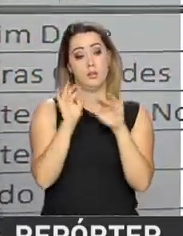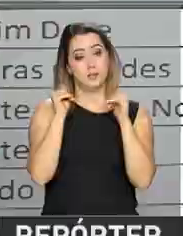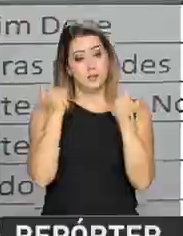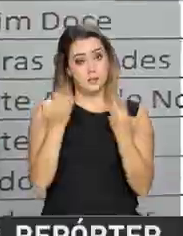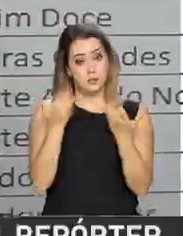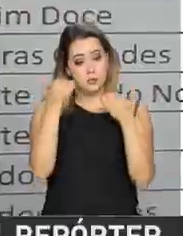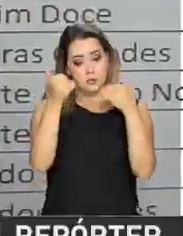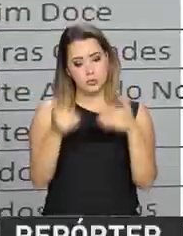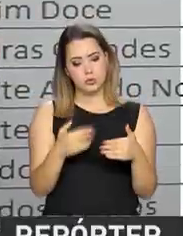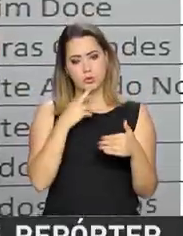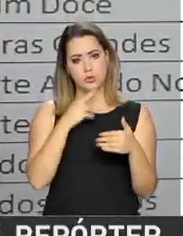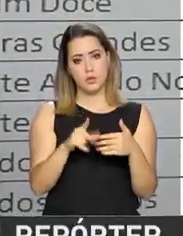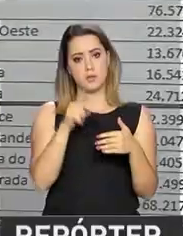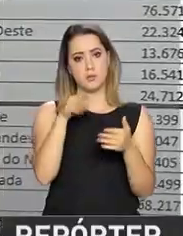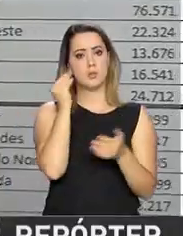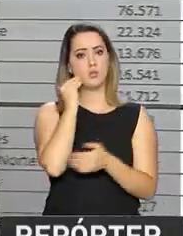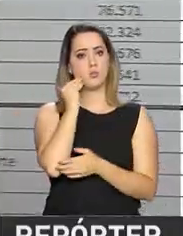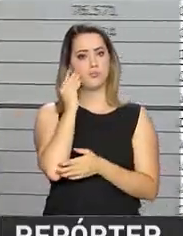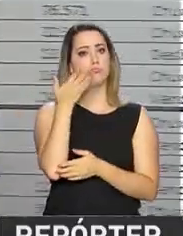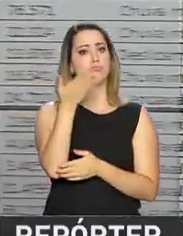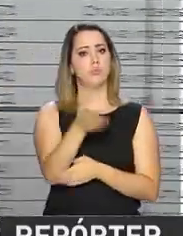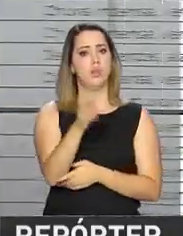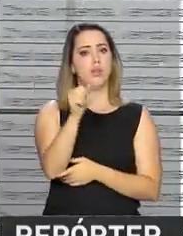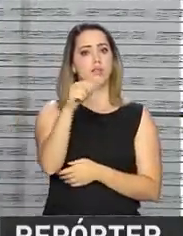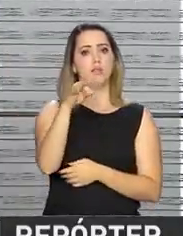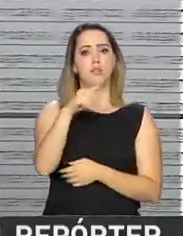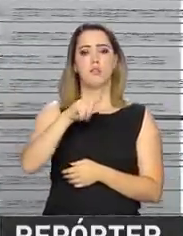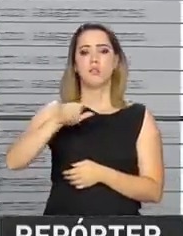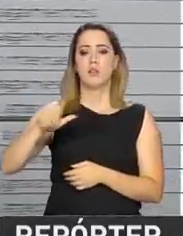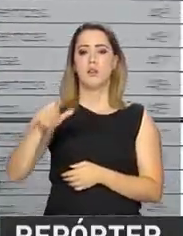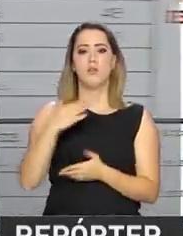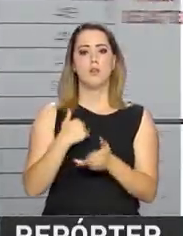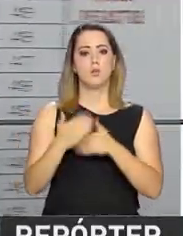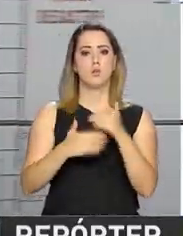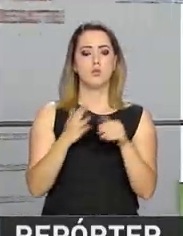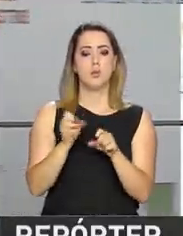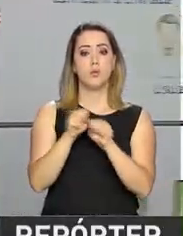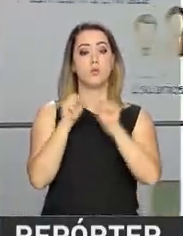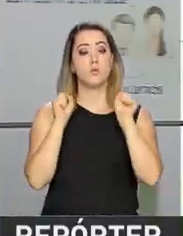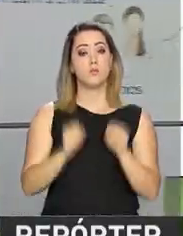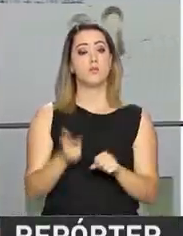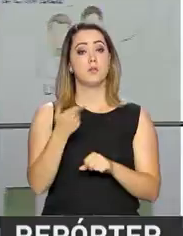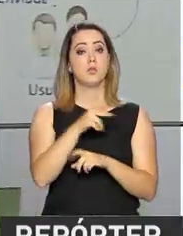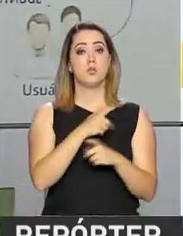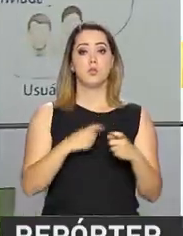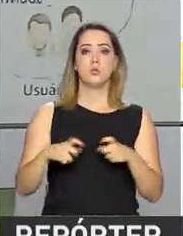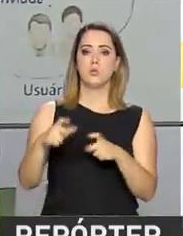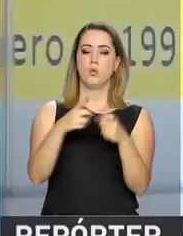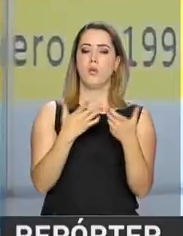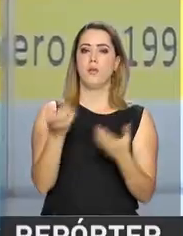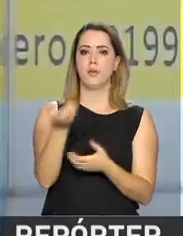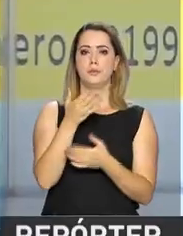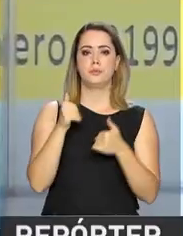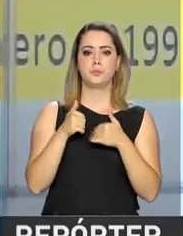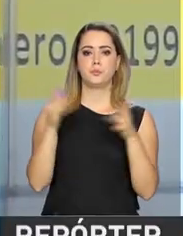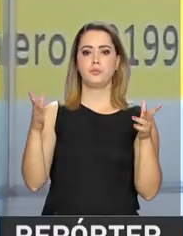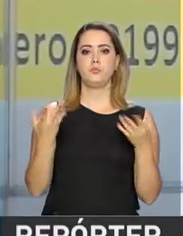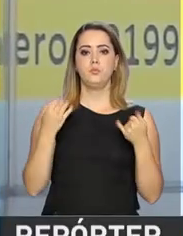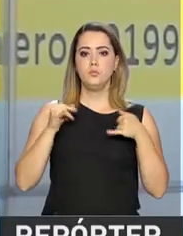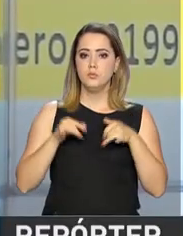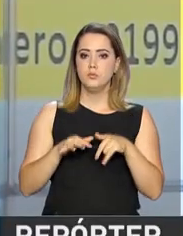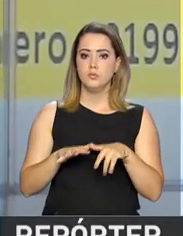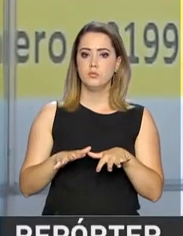apresentados no teste a anatel vai seguir com o sistema para outras regiões pretende aumentar a abrangência